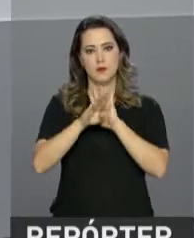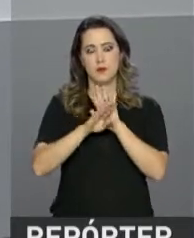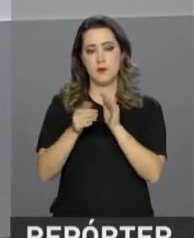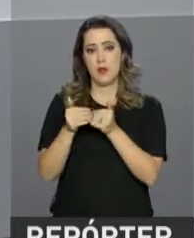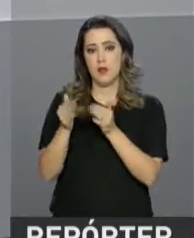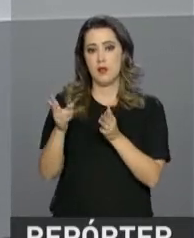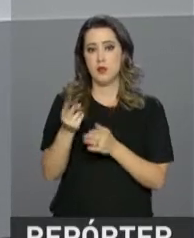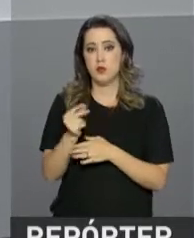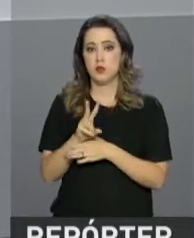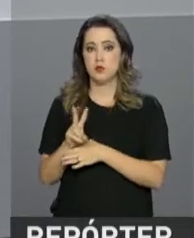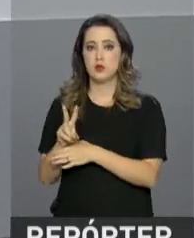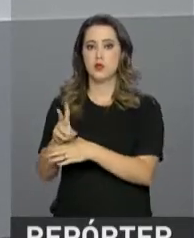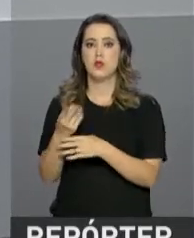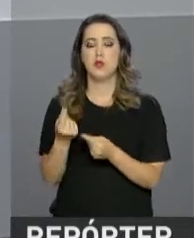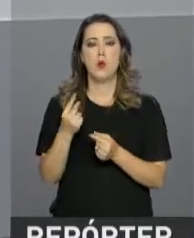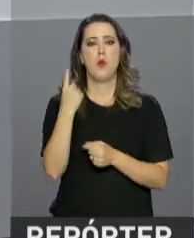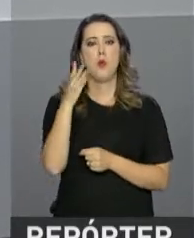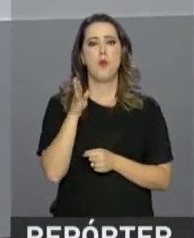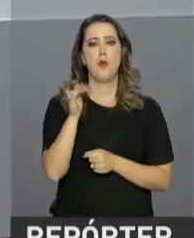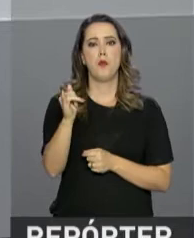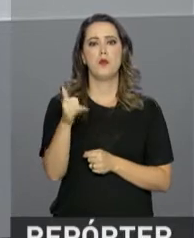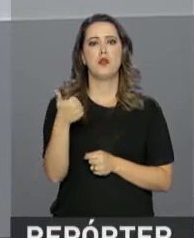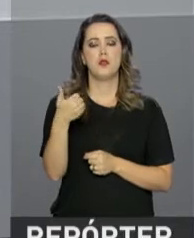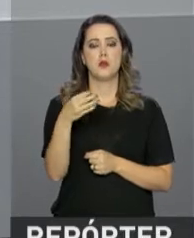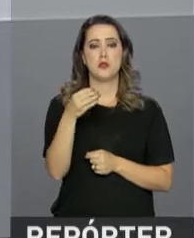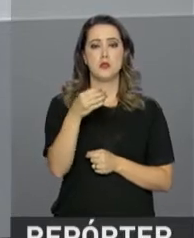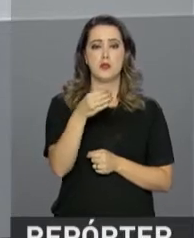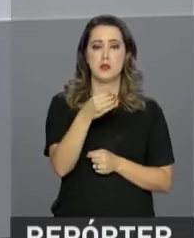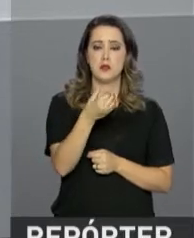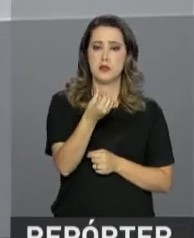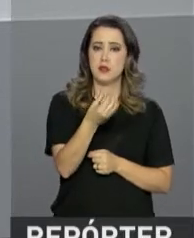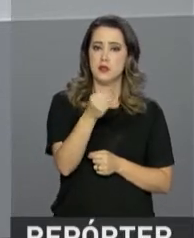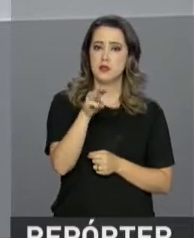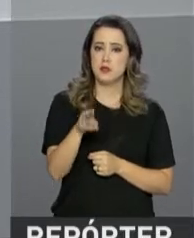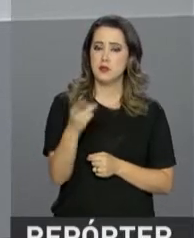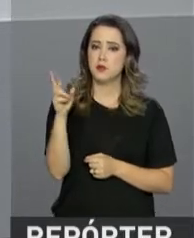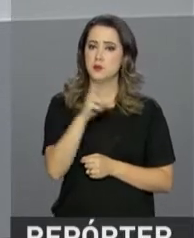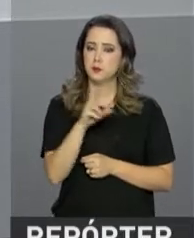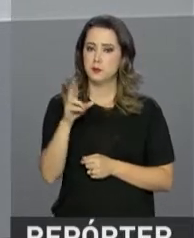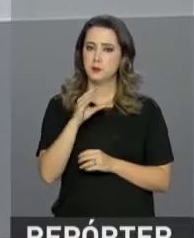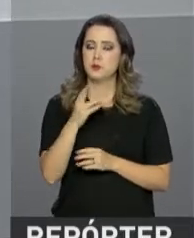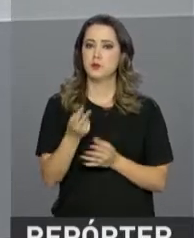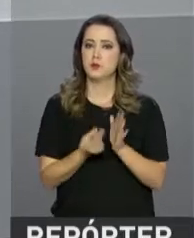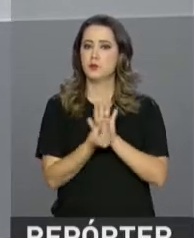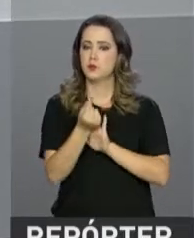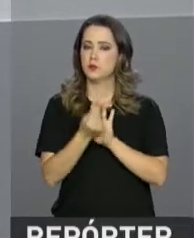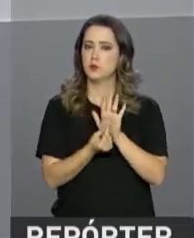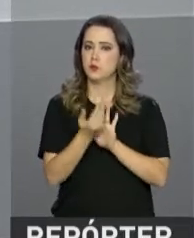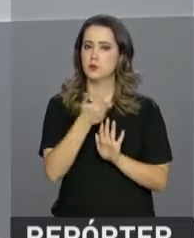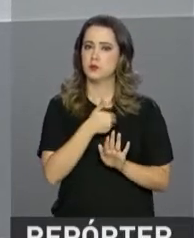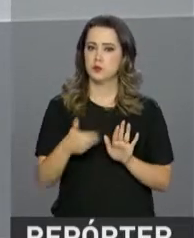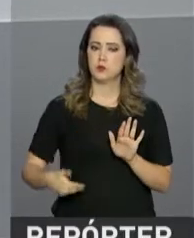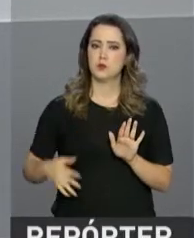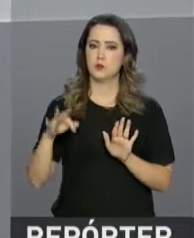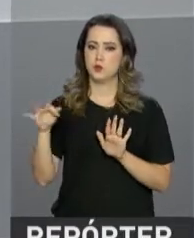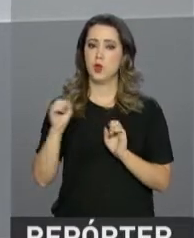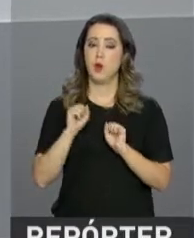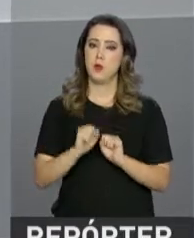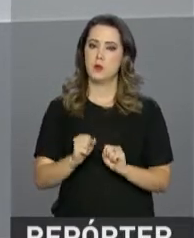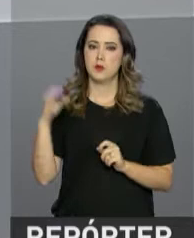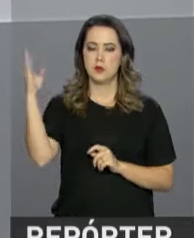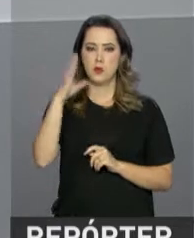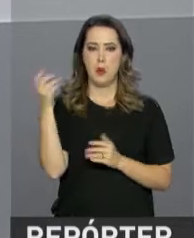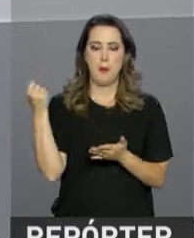que abre crédito no valor de 1 bilhão 160 milhões de reais no orçamento da união esse recurso permitirá ao